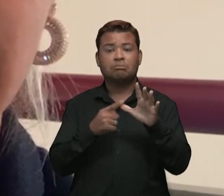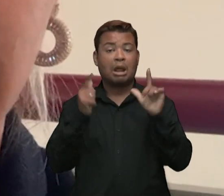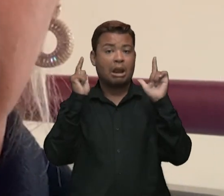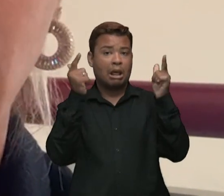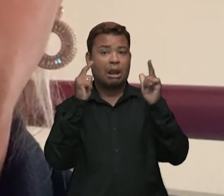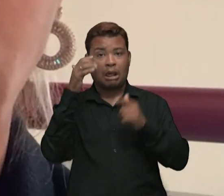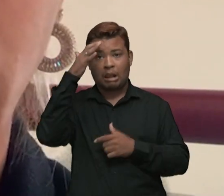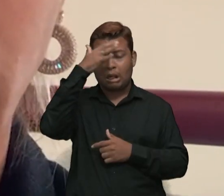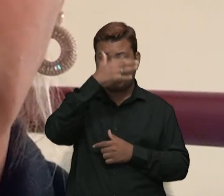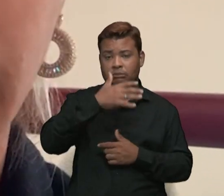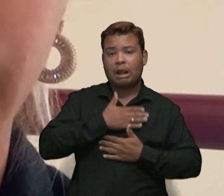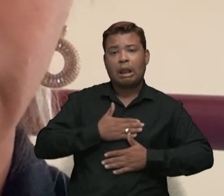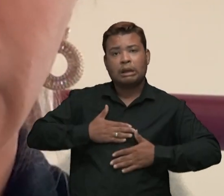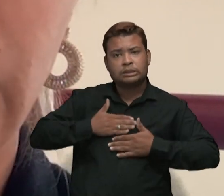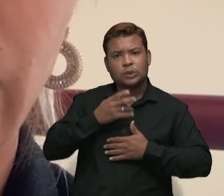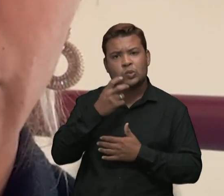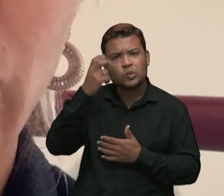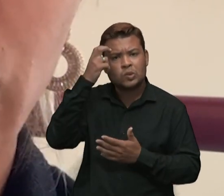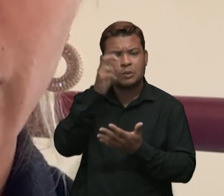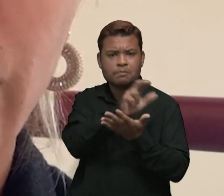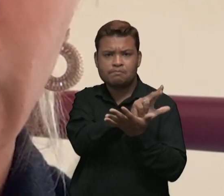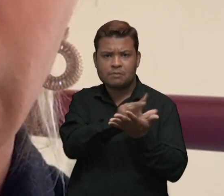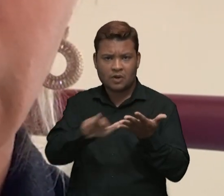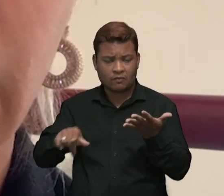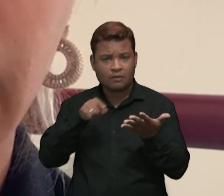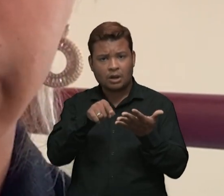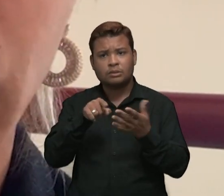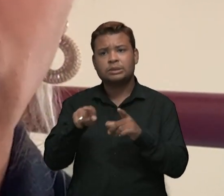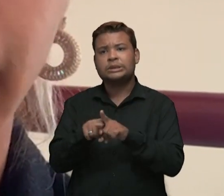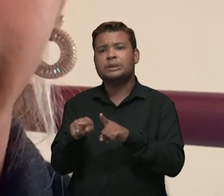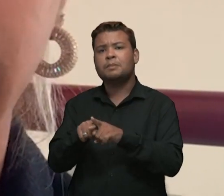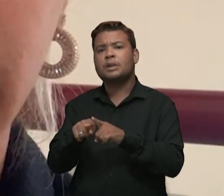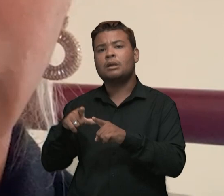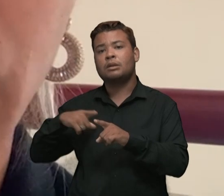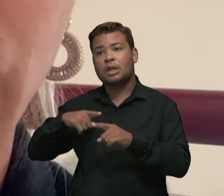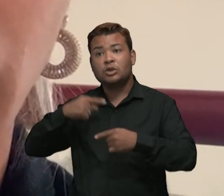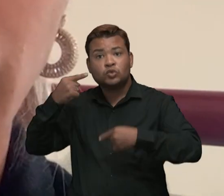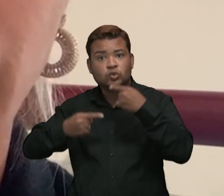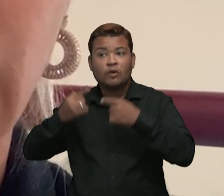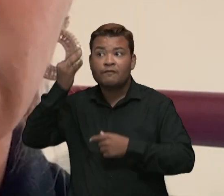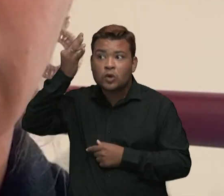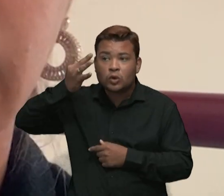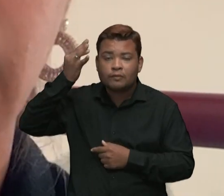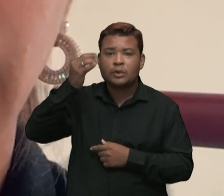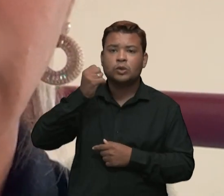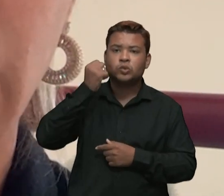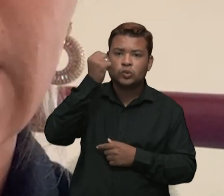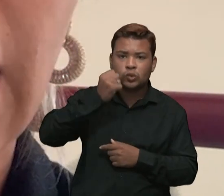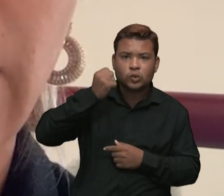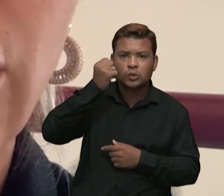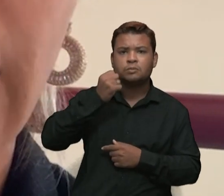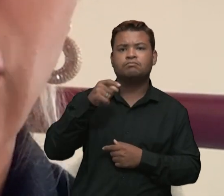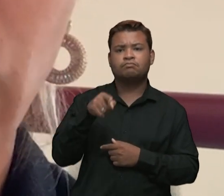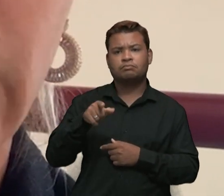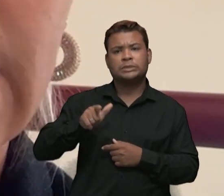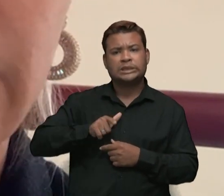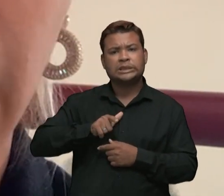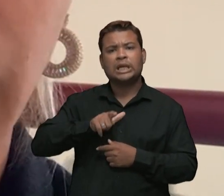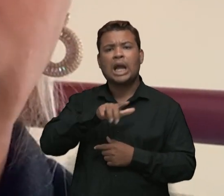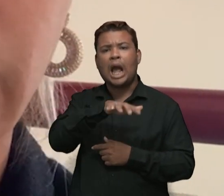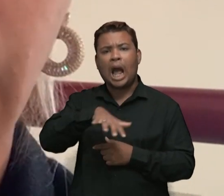entretenimento, lazer, cultura. Discute filosofia, sociologia, uma série de áreas